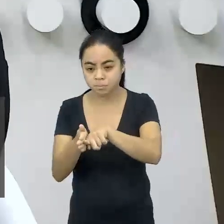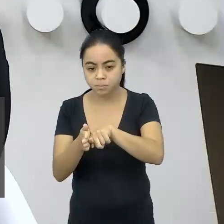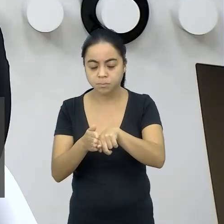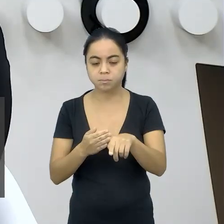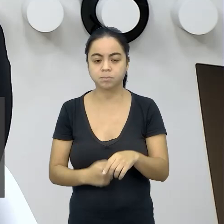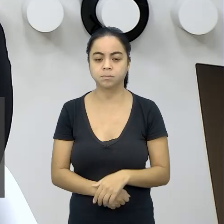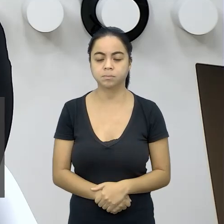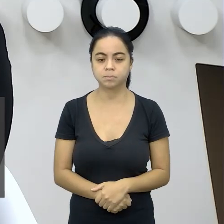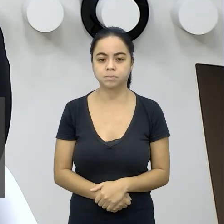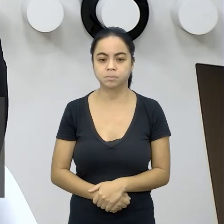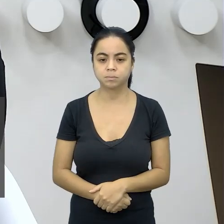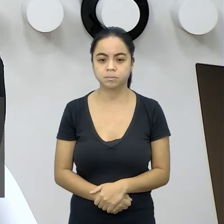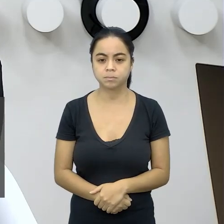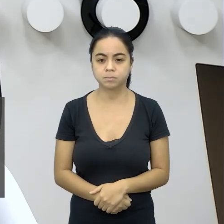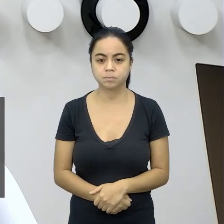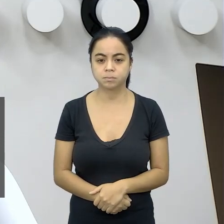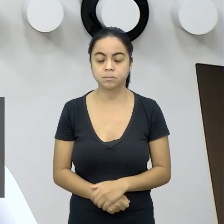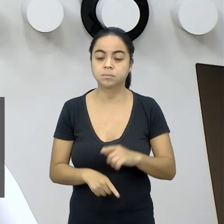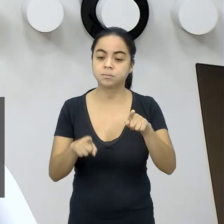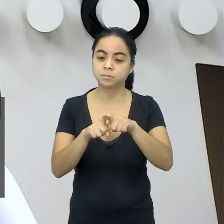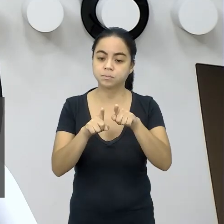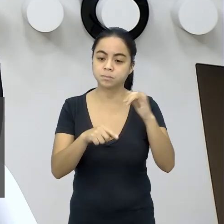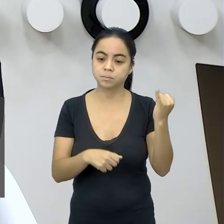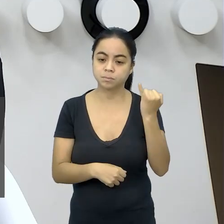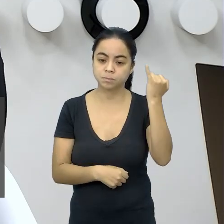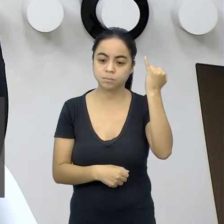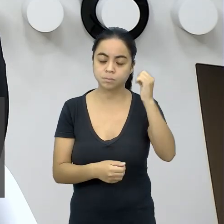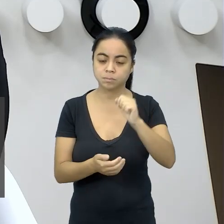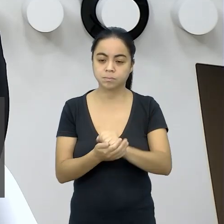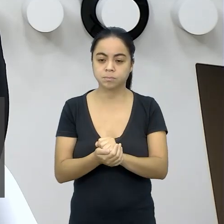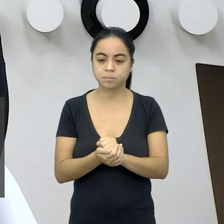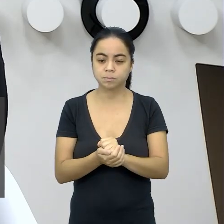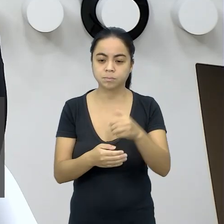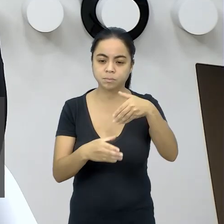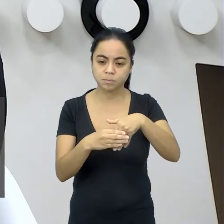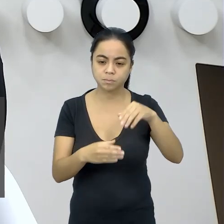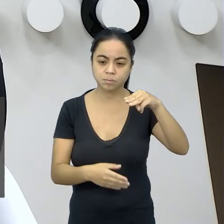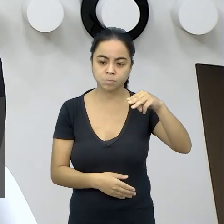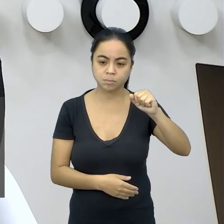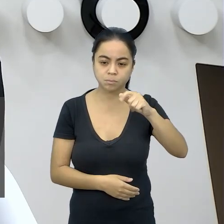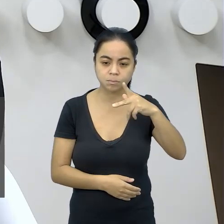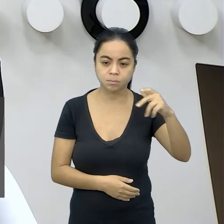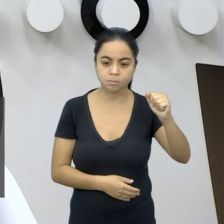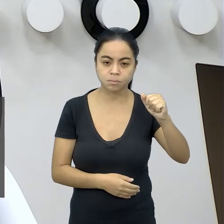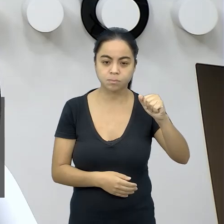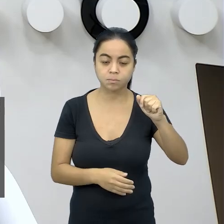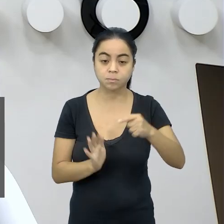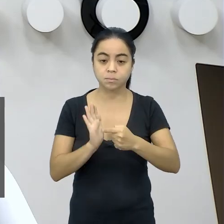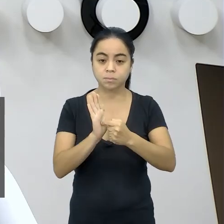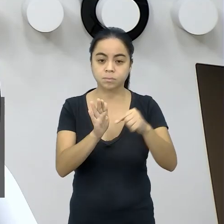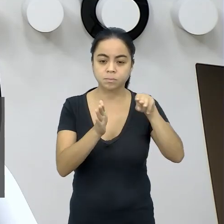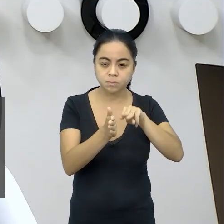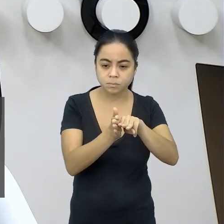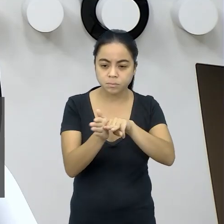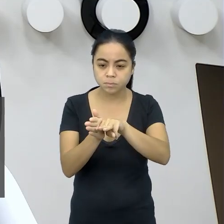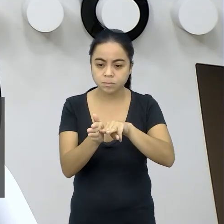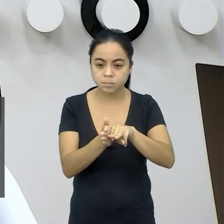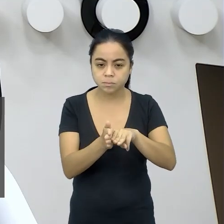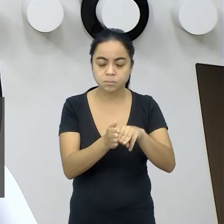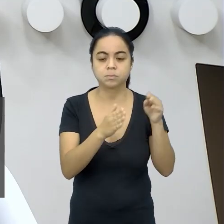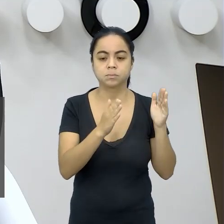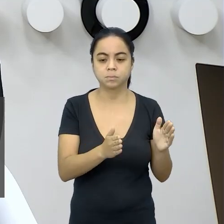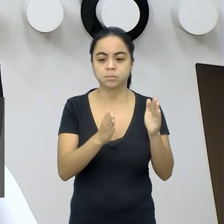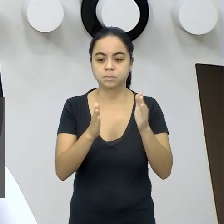né? Outro ponto importante também desse material mapa, eles apresentam metodologias, né? Que são essas etapas que a